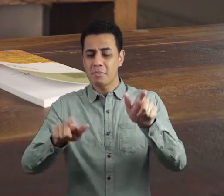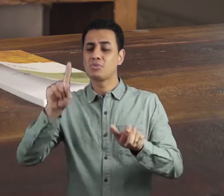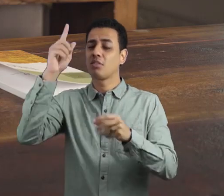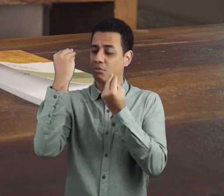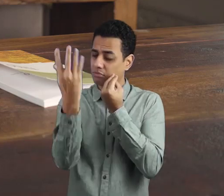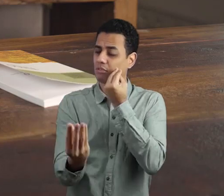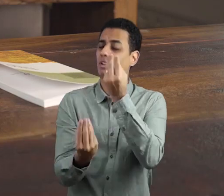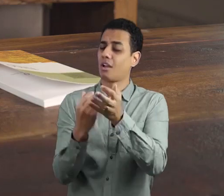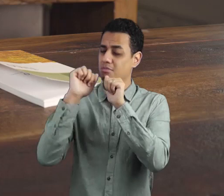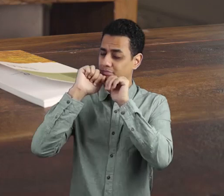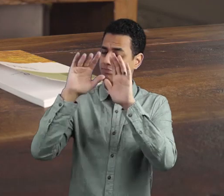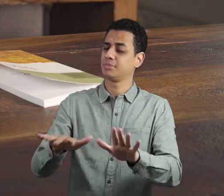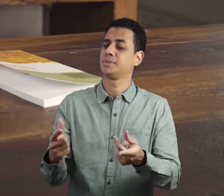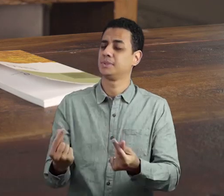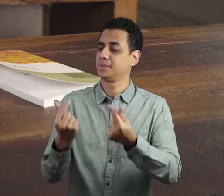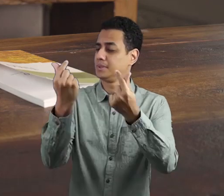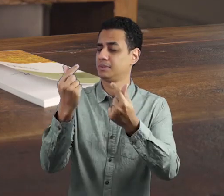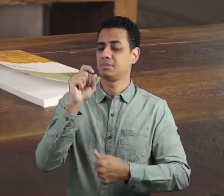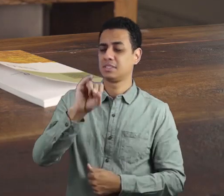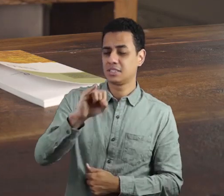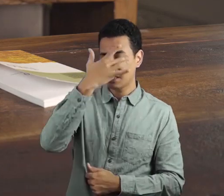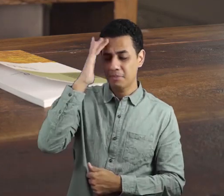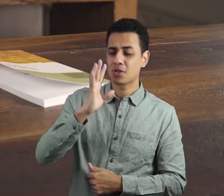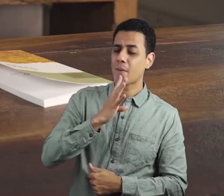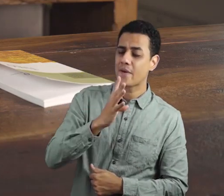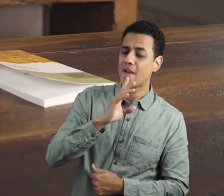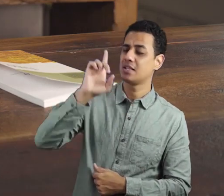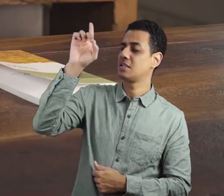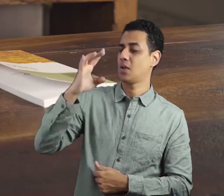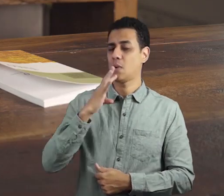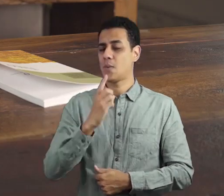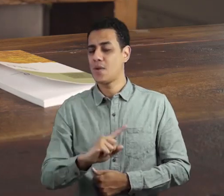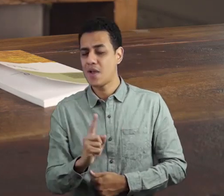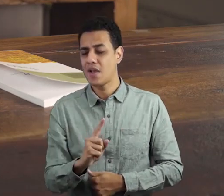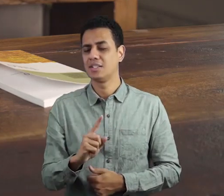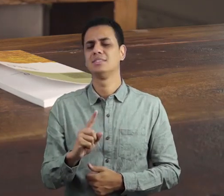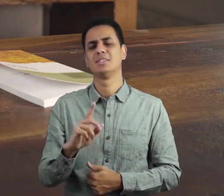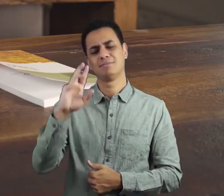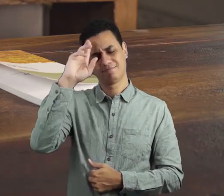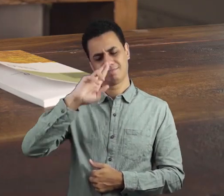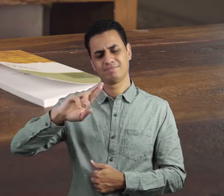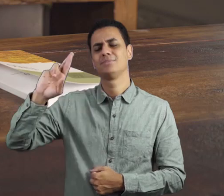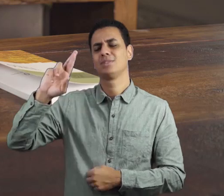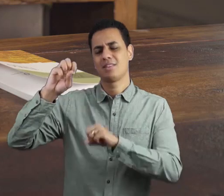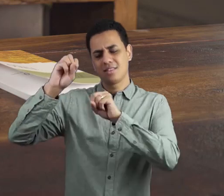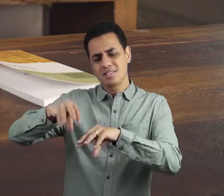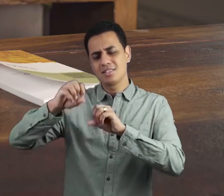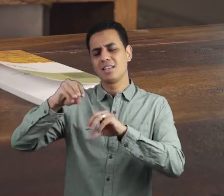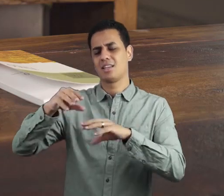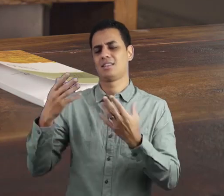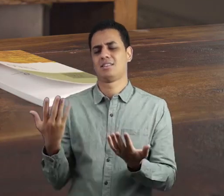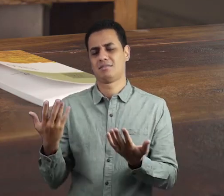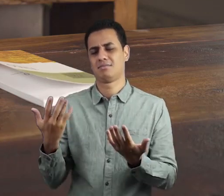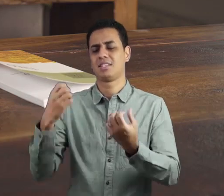como senhor da nossa vida. Pai, perdoa os nossos pecados, porque não precisa ter muito dinheiro para se tornar escravo do